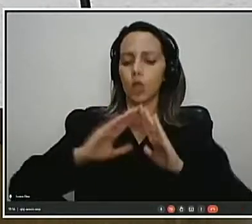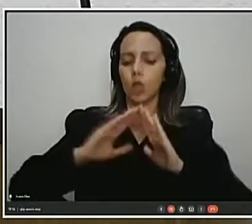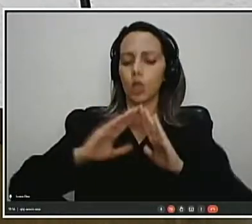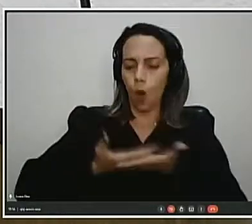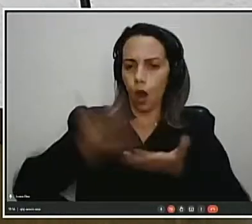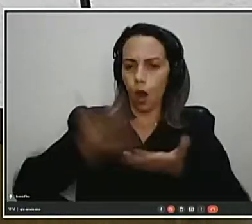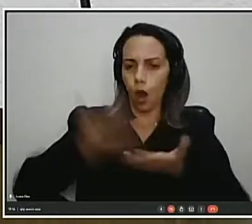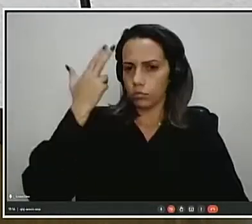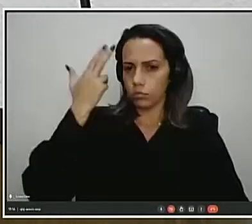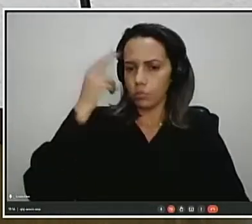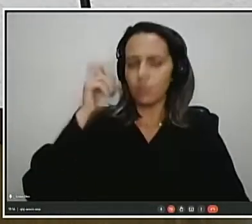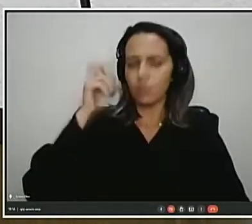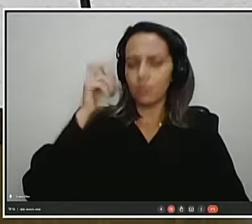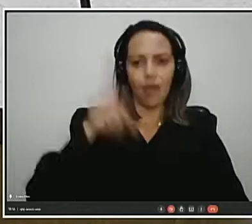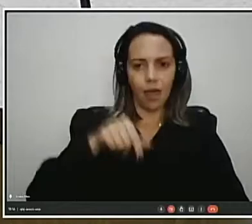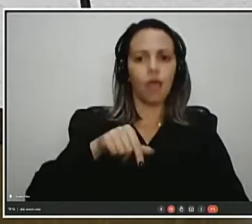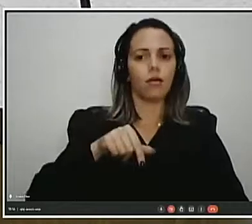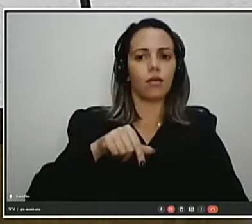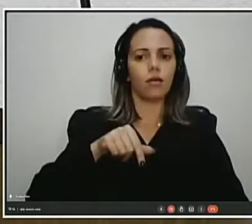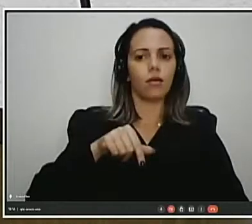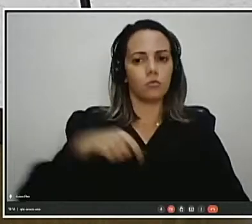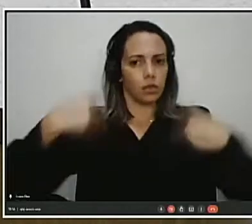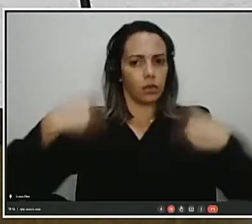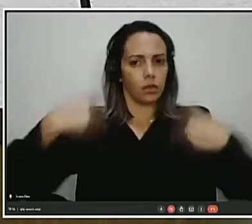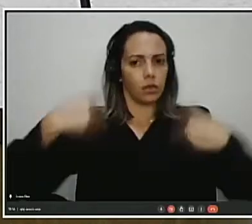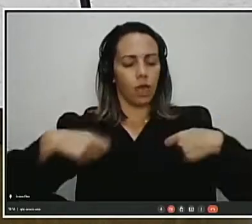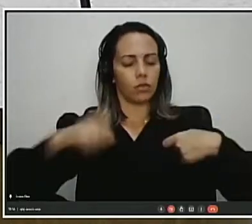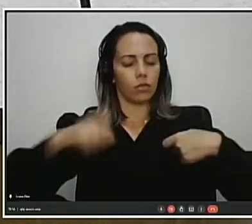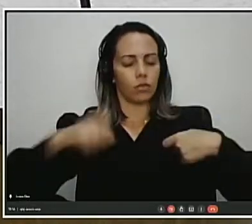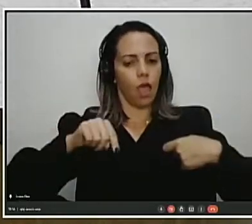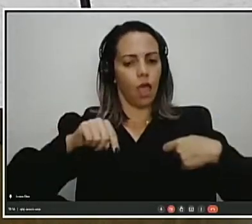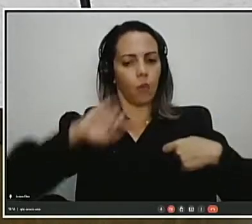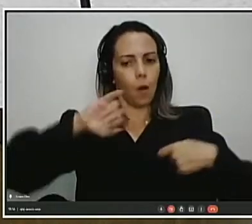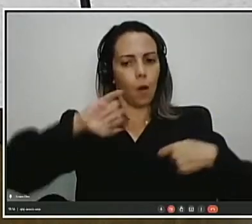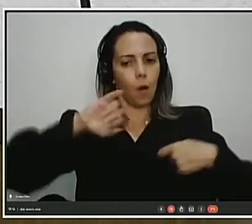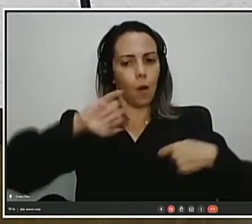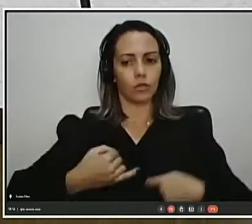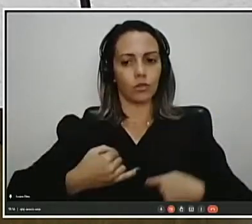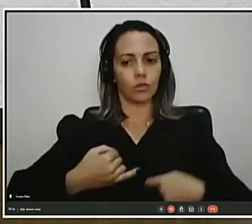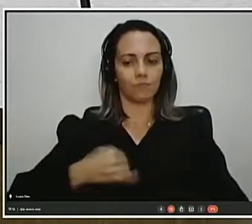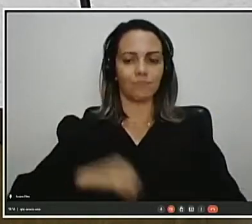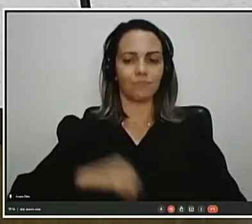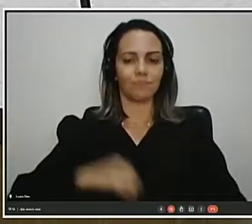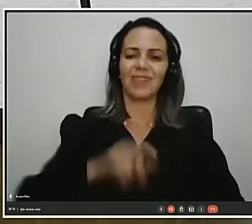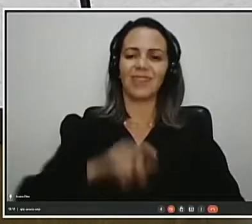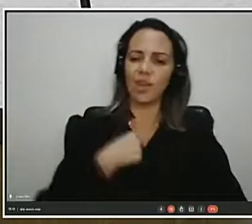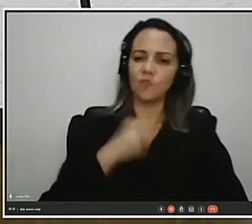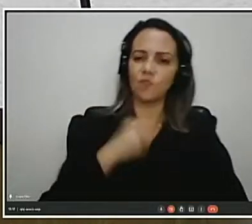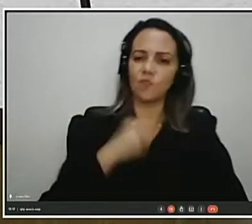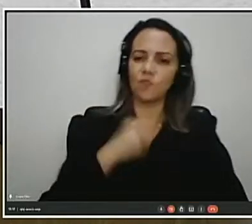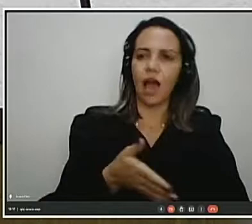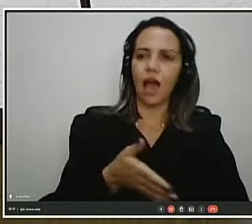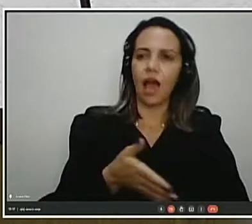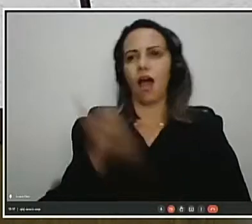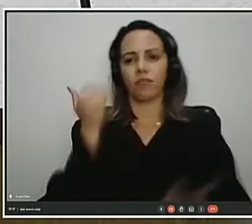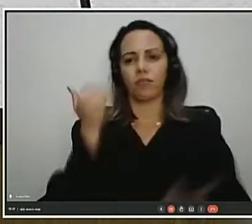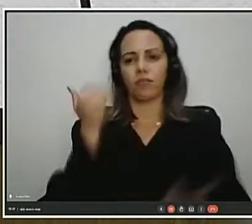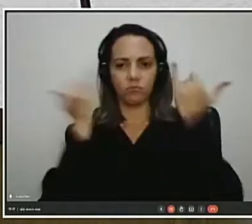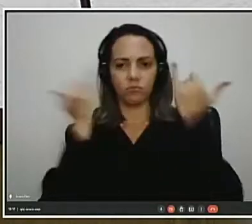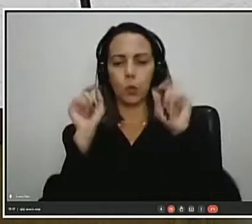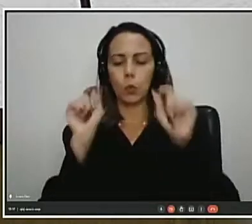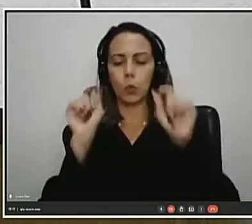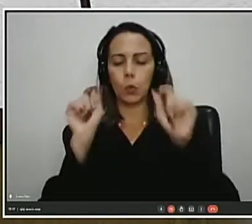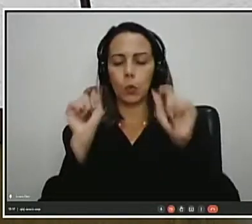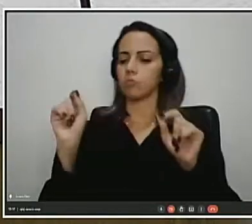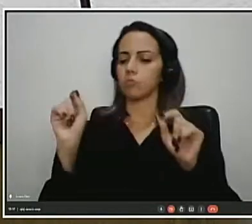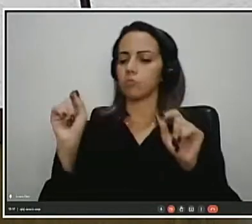ouvimos falar que a inclusão não dá certo, mas não temos dúvidas de que ela é a maior responsável por vários exemplos